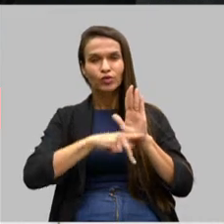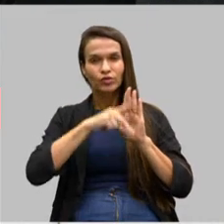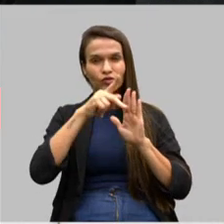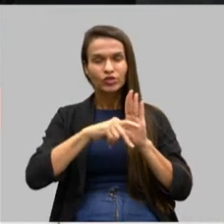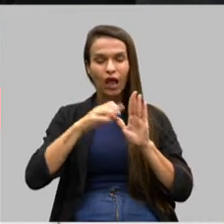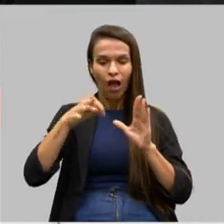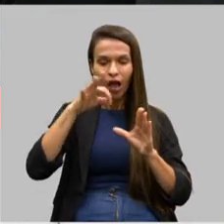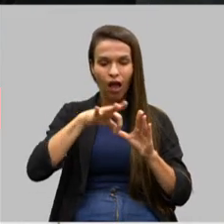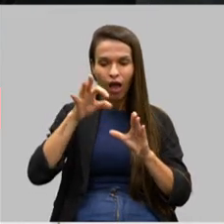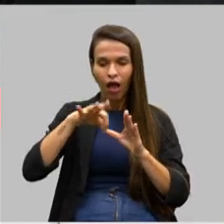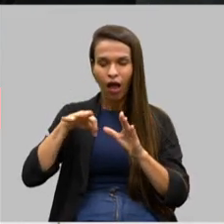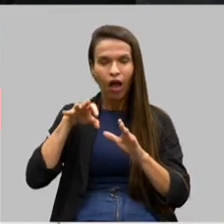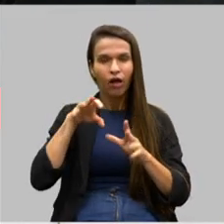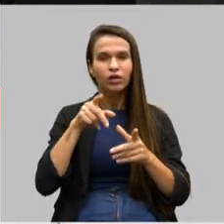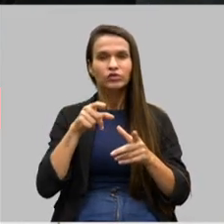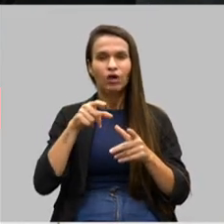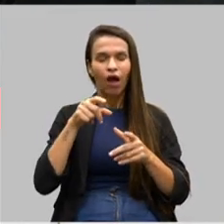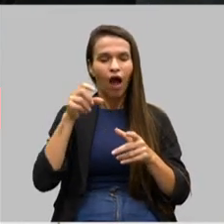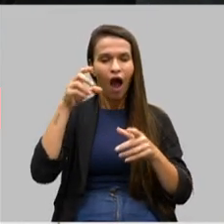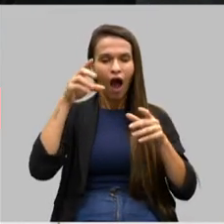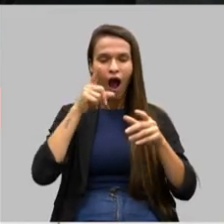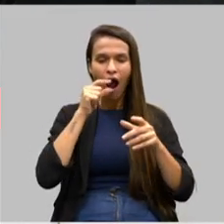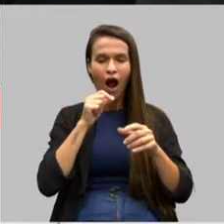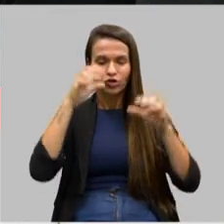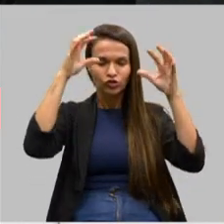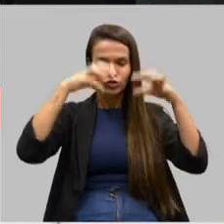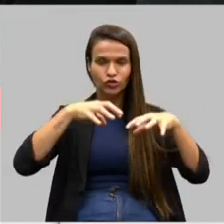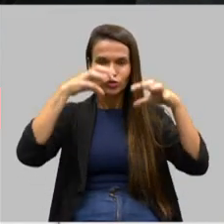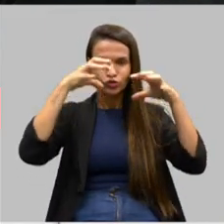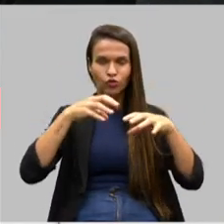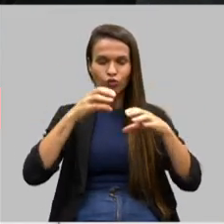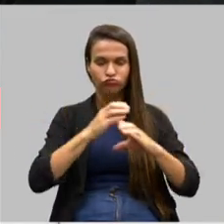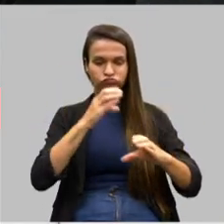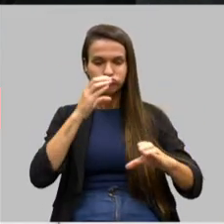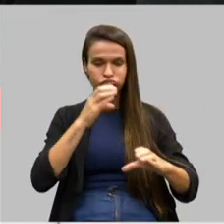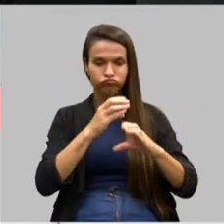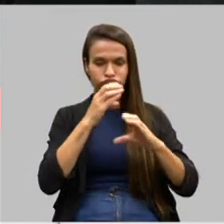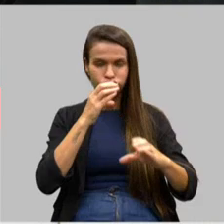sementes, captação de água de chuva por via cisternas.